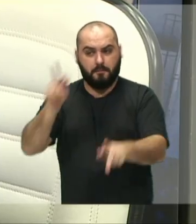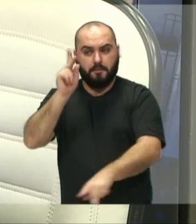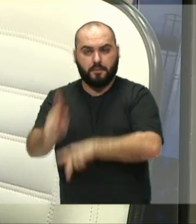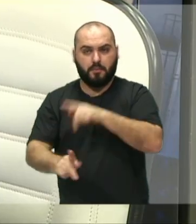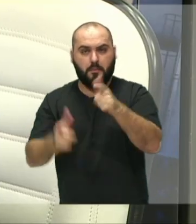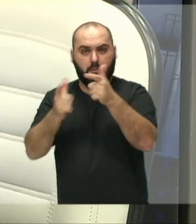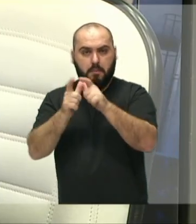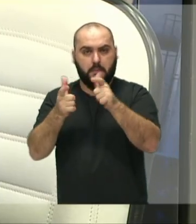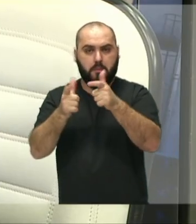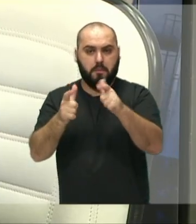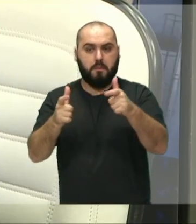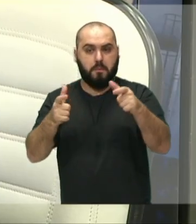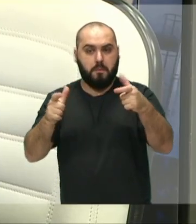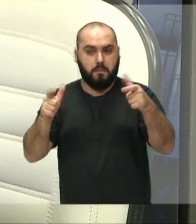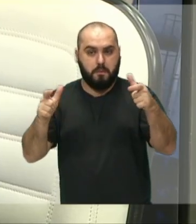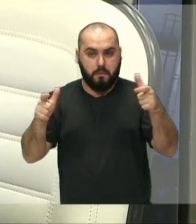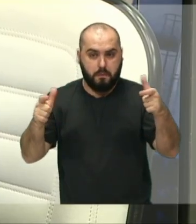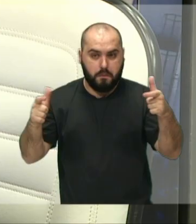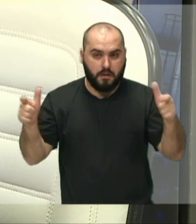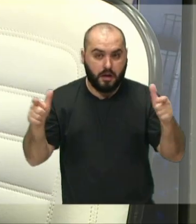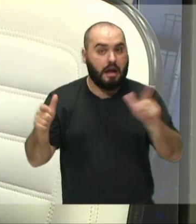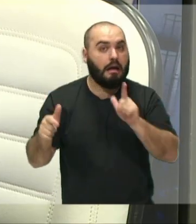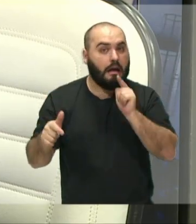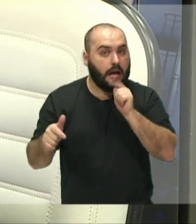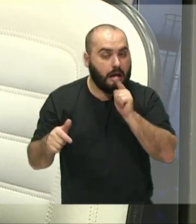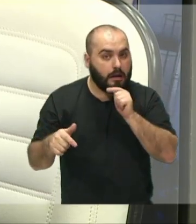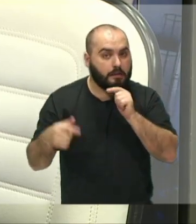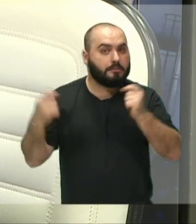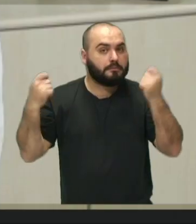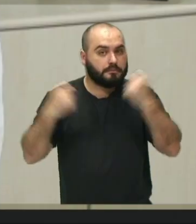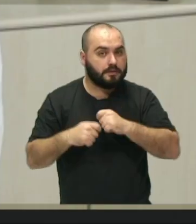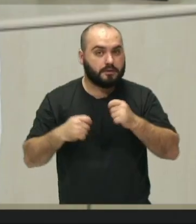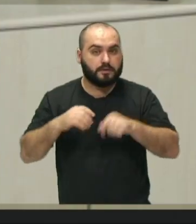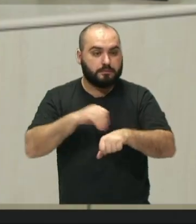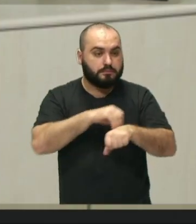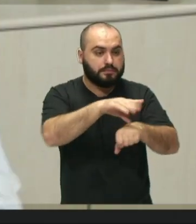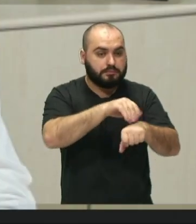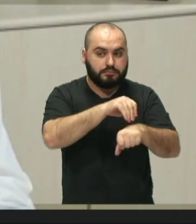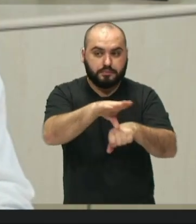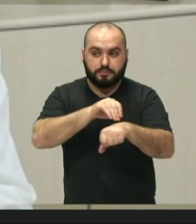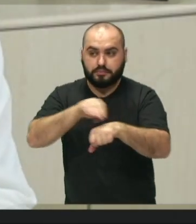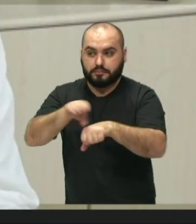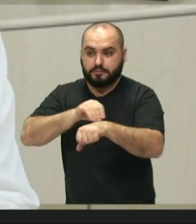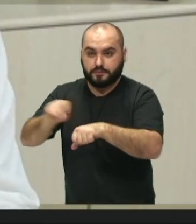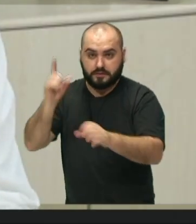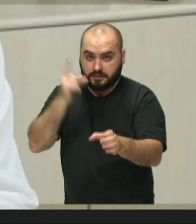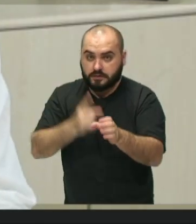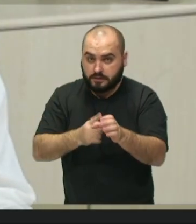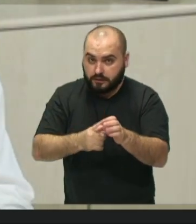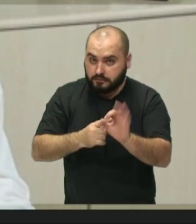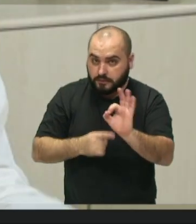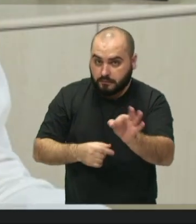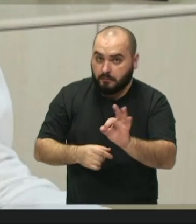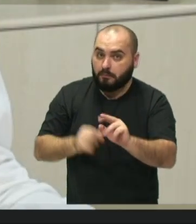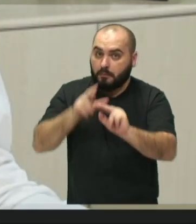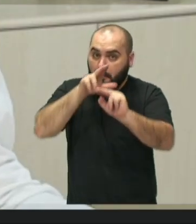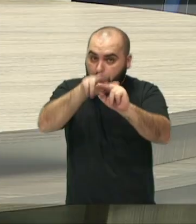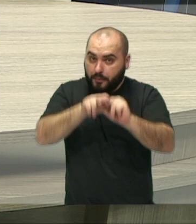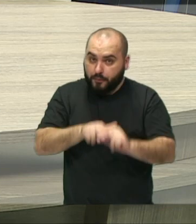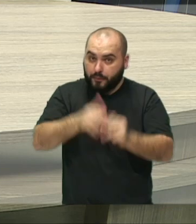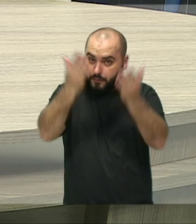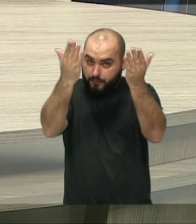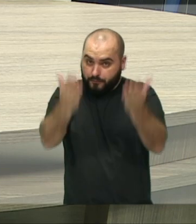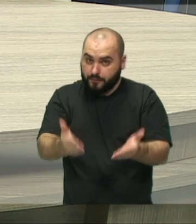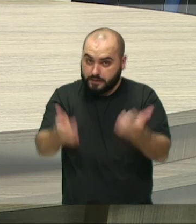para, a água tem que ser colocada para toda a cidade. Então, por isso vocês estão pensando